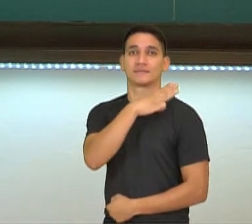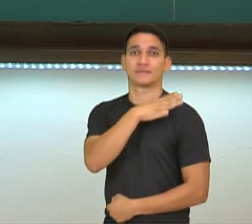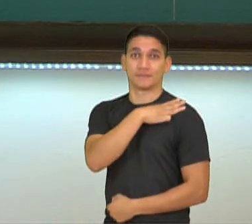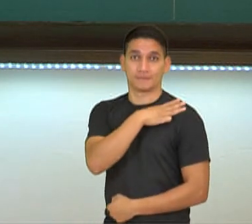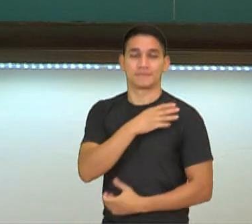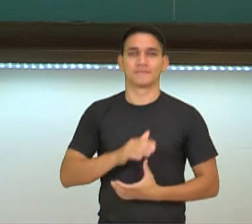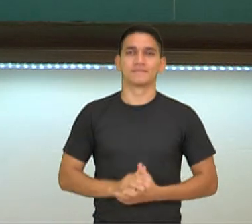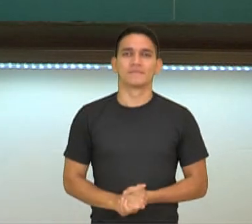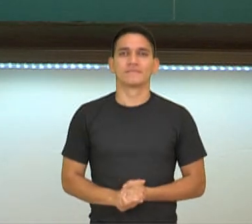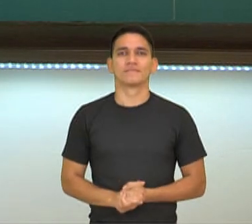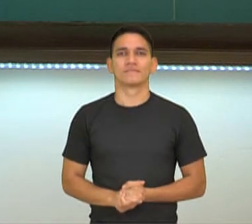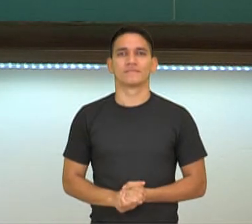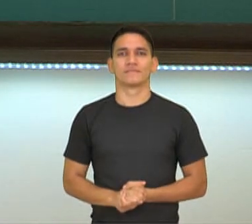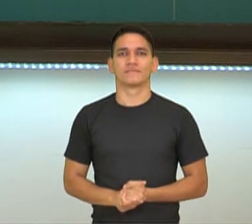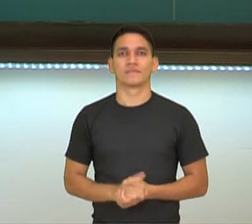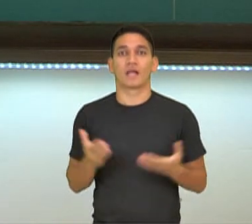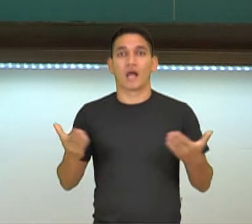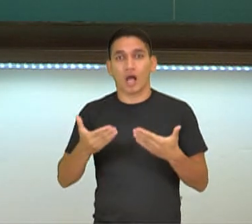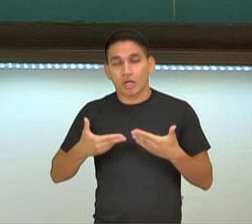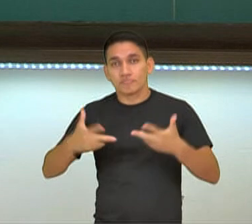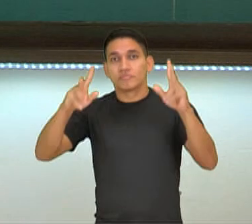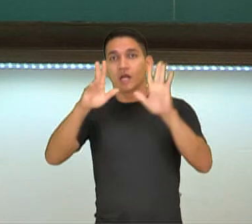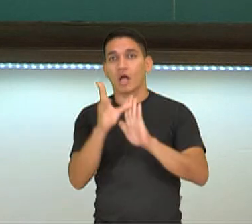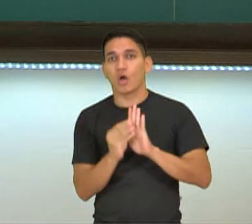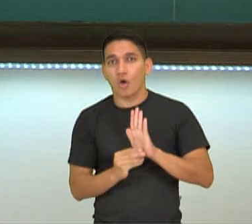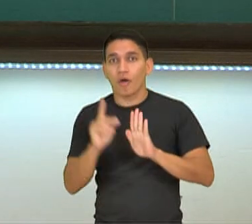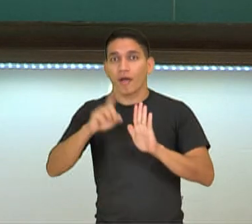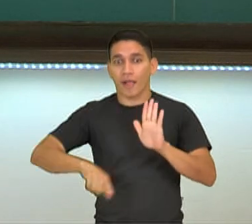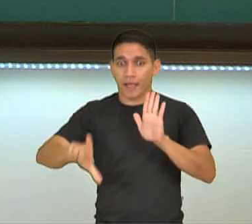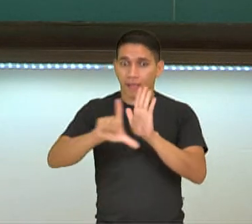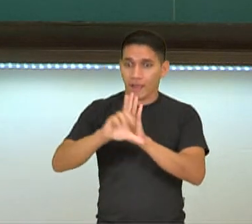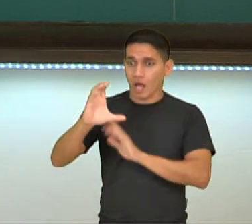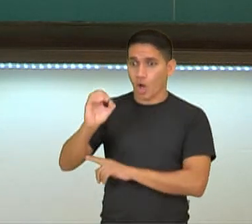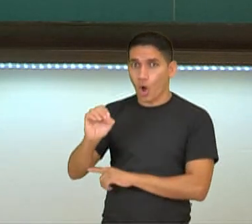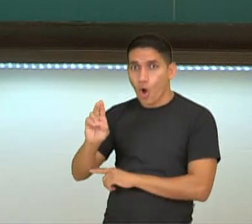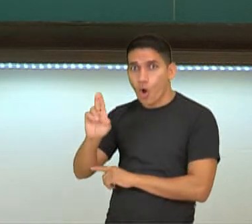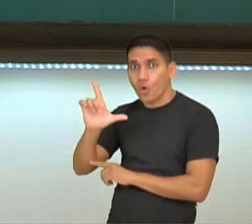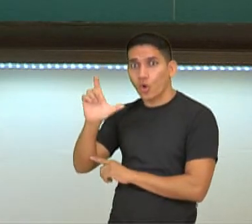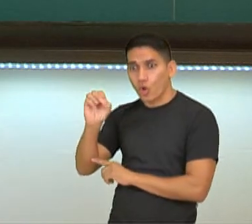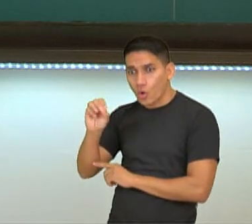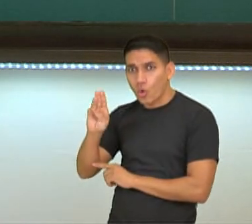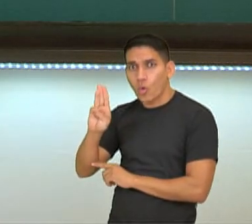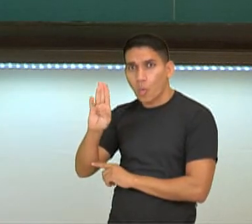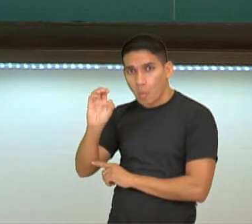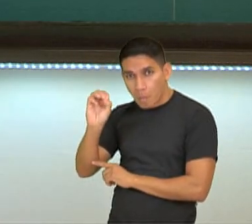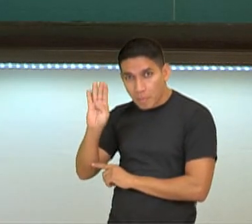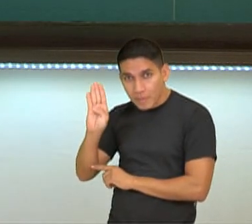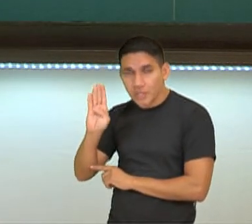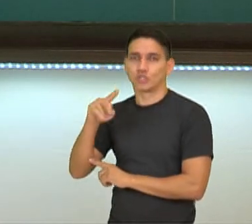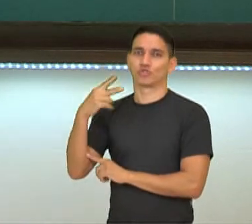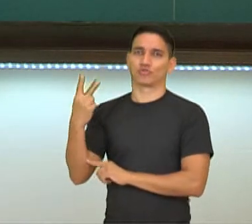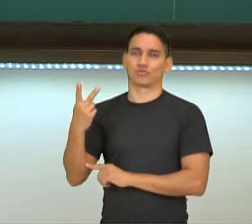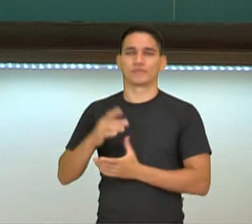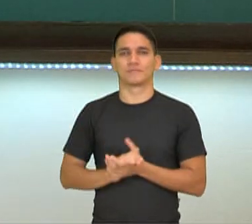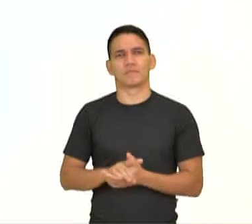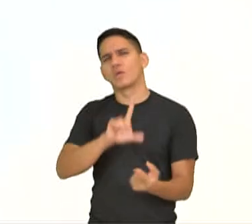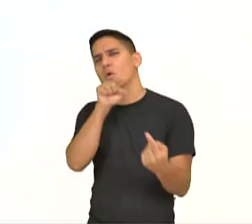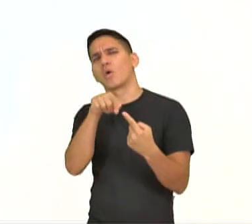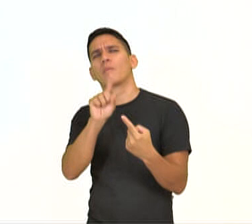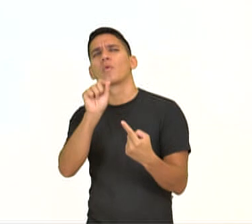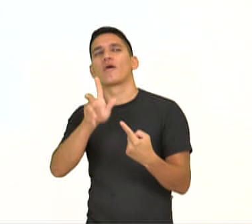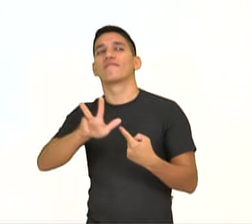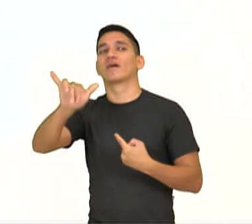ensino médio. Hoje o conteúdo é Lei de Coulomb 2, ok? Vamos ver os objetivos da aula de hoje? Então olha